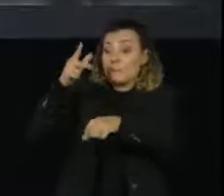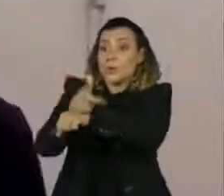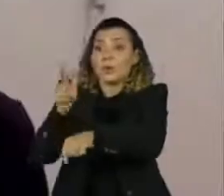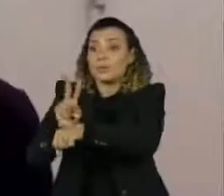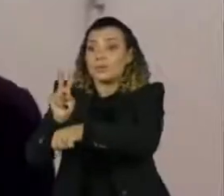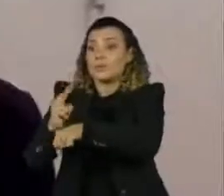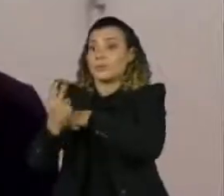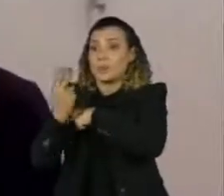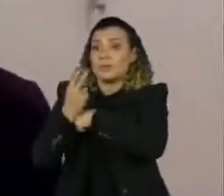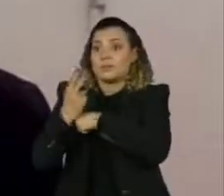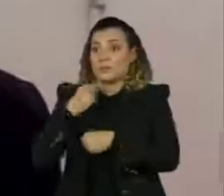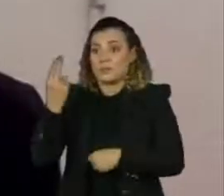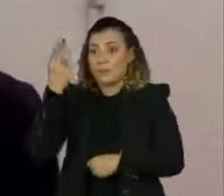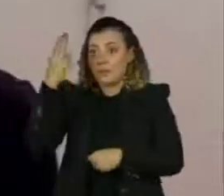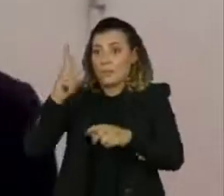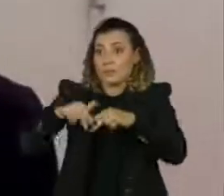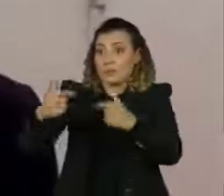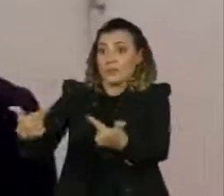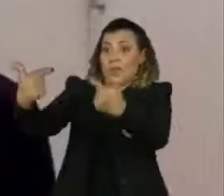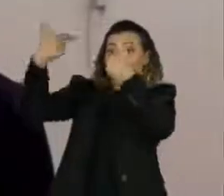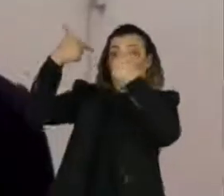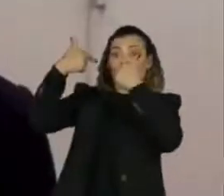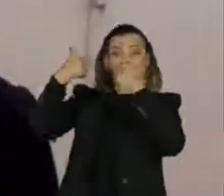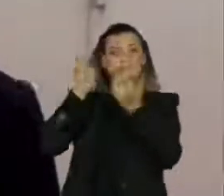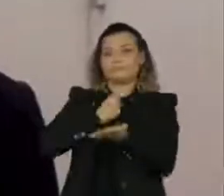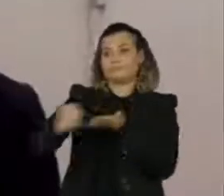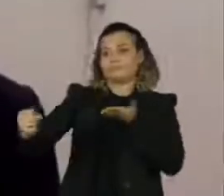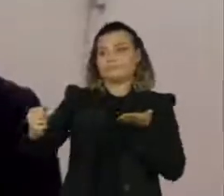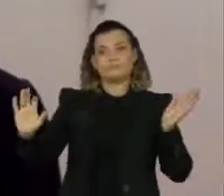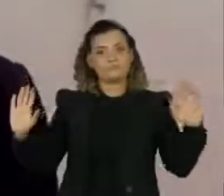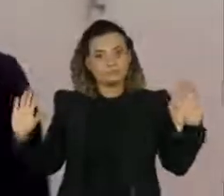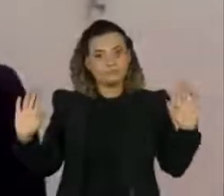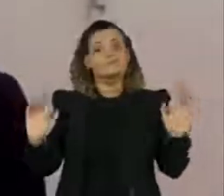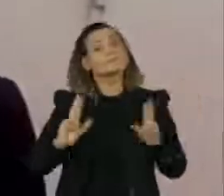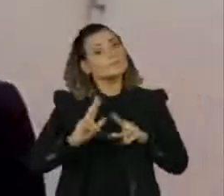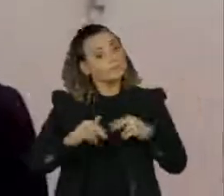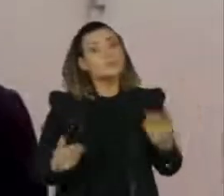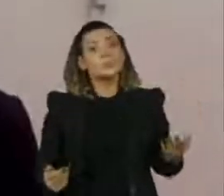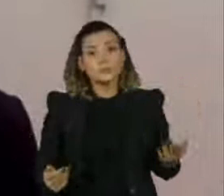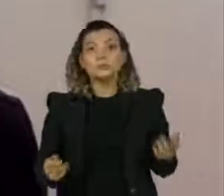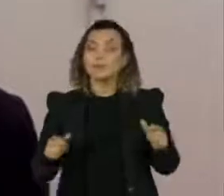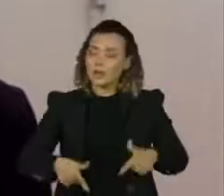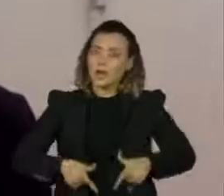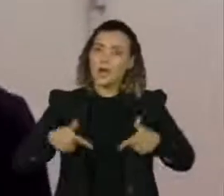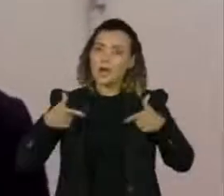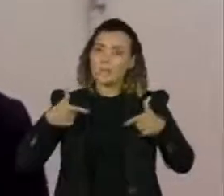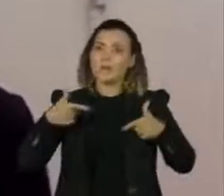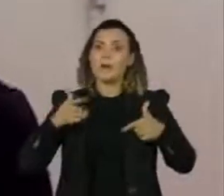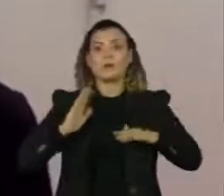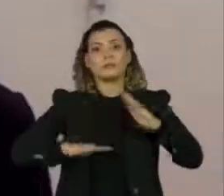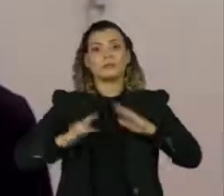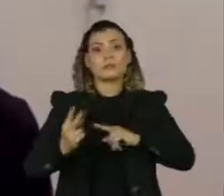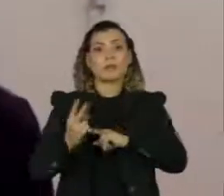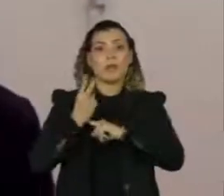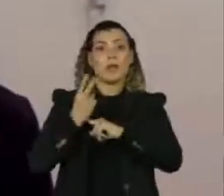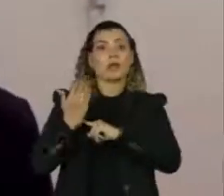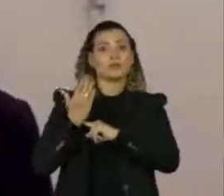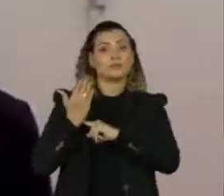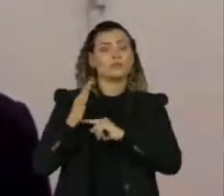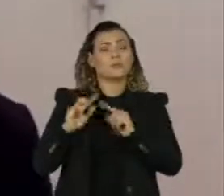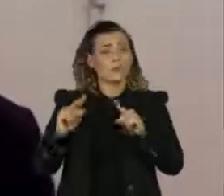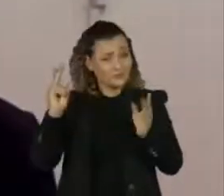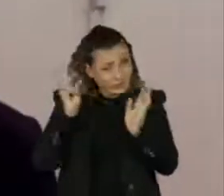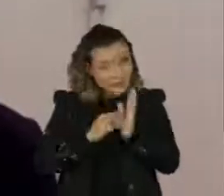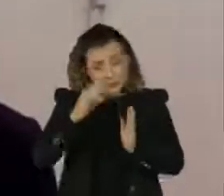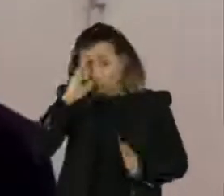numa reação. Então, de novo, é óbvio que num caso ou em outro, a arma pode até ajudar nessa defesa, mas ela como o